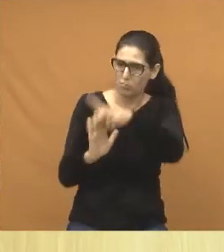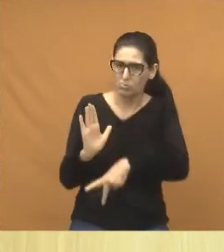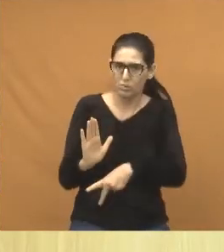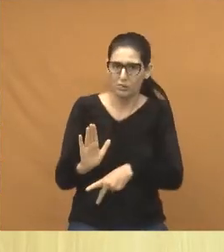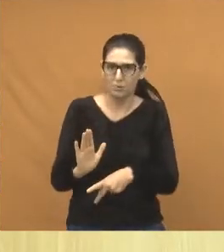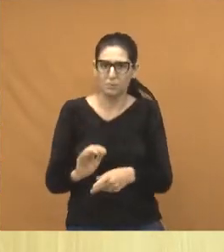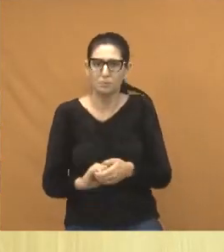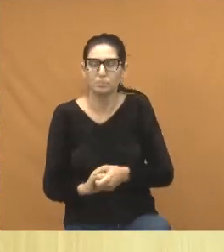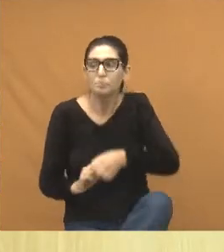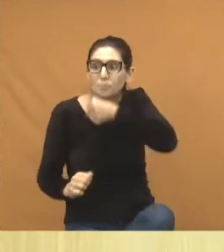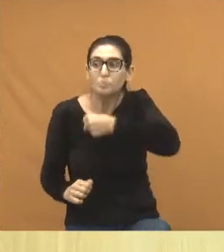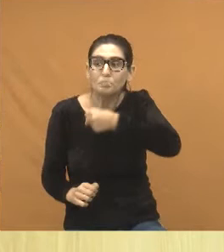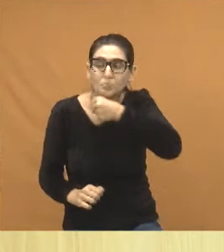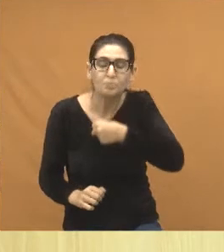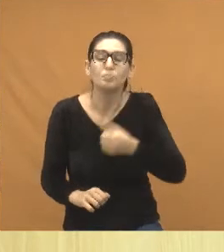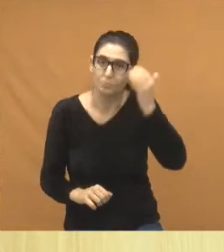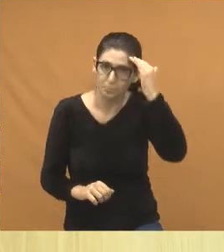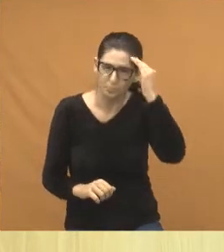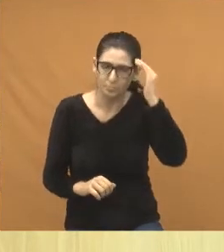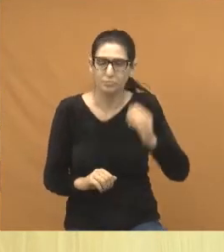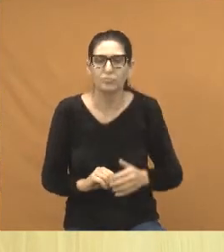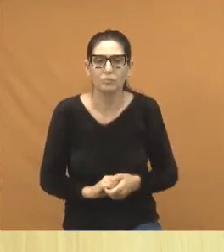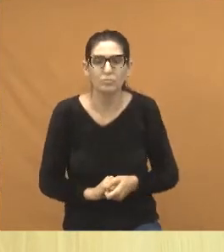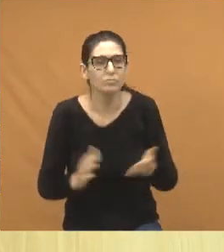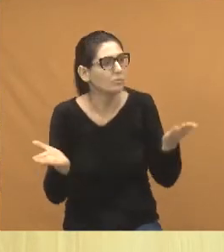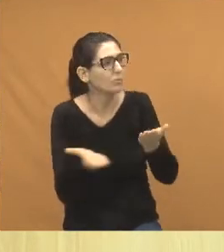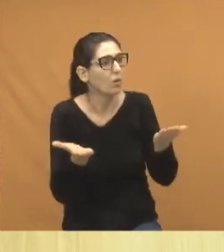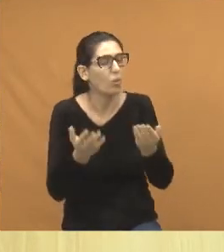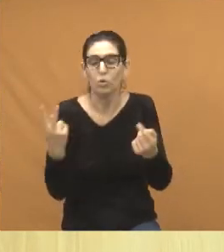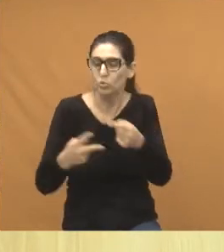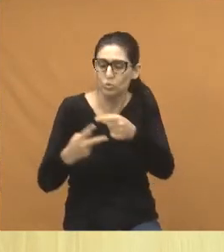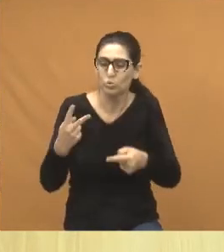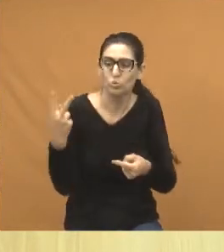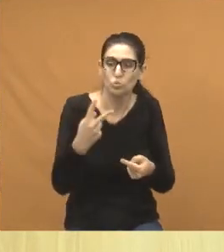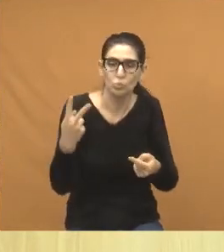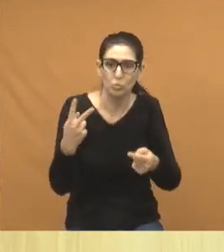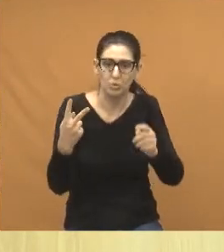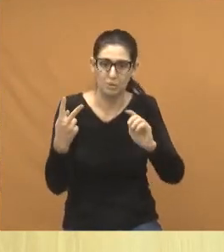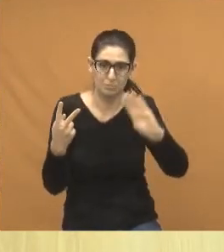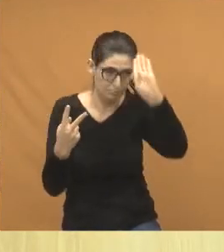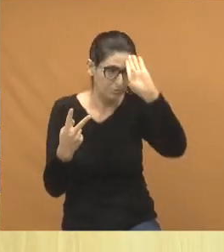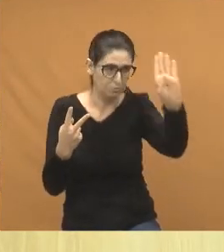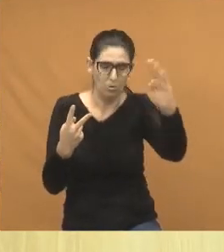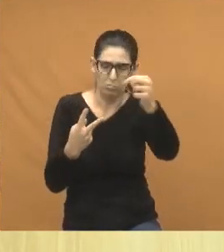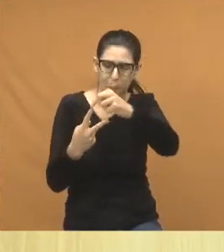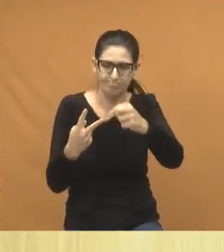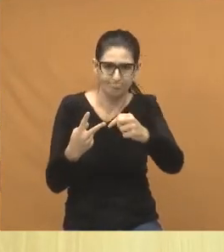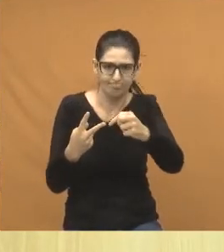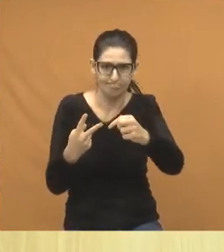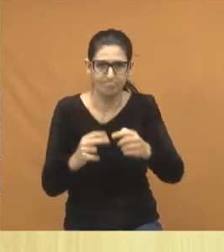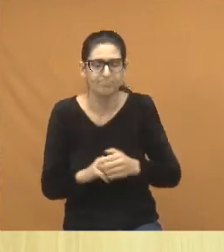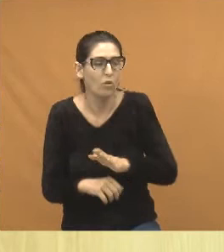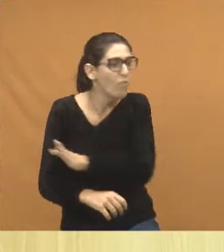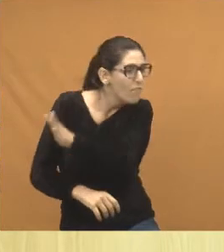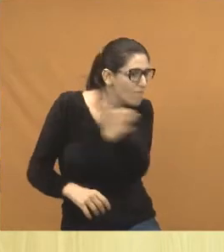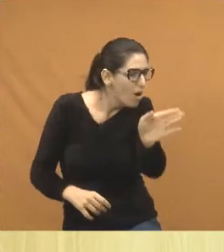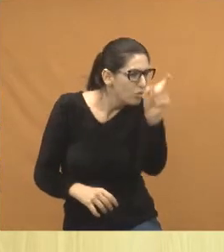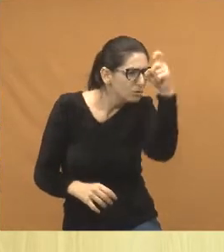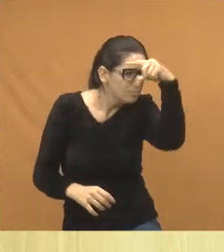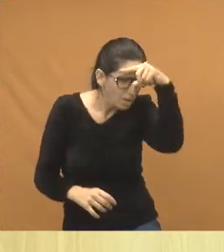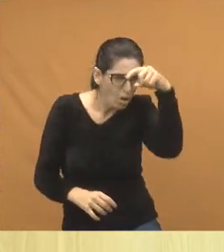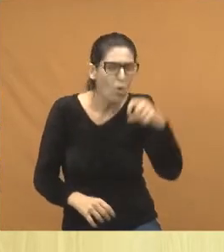2 prioridades agora, a partir de agora, né? Passa a ser prioritário 2 vezes. Então ele chegou na porta, já tem que ser